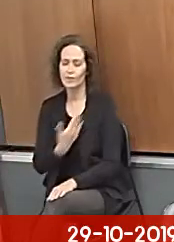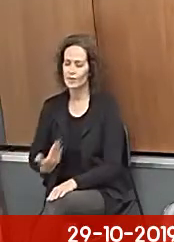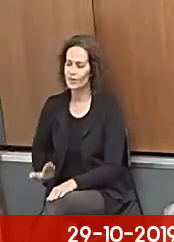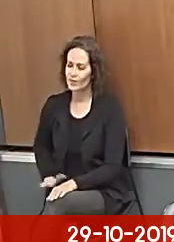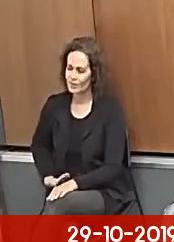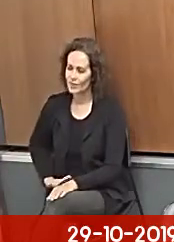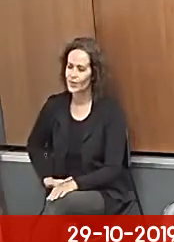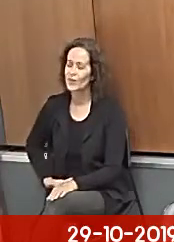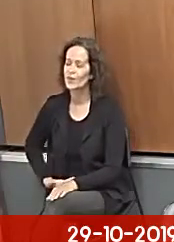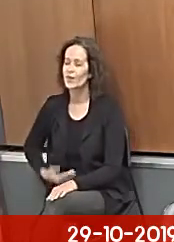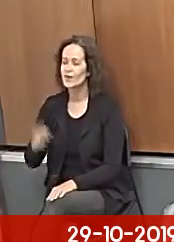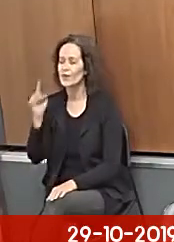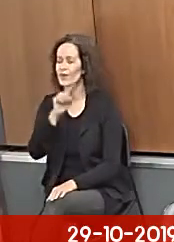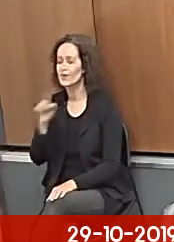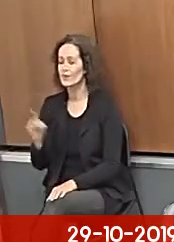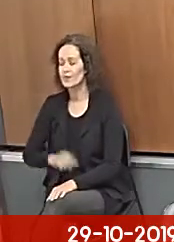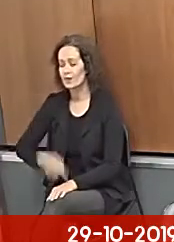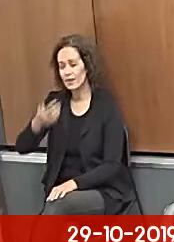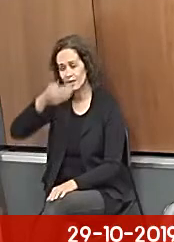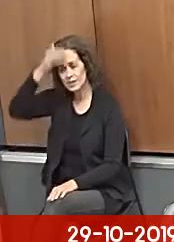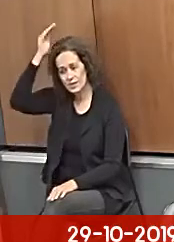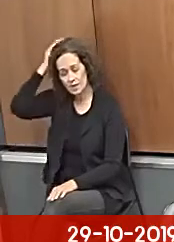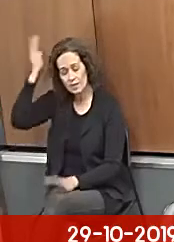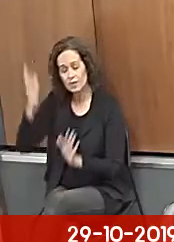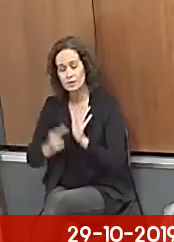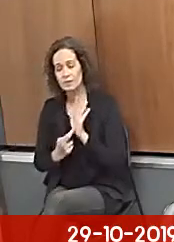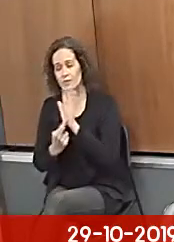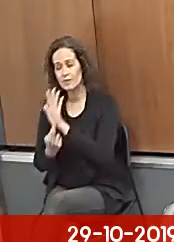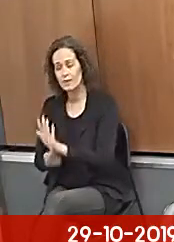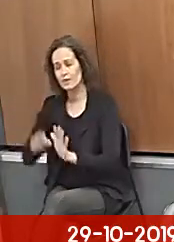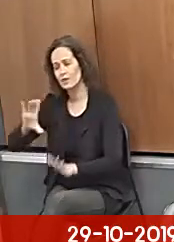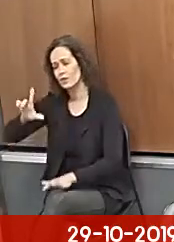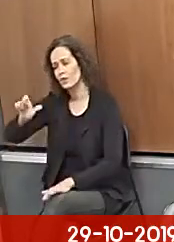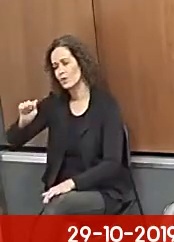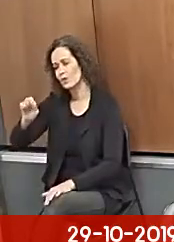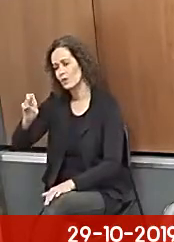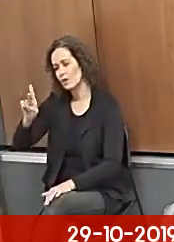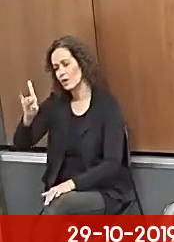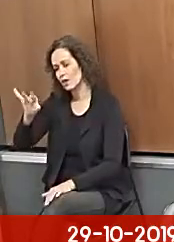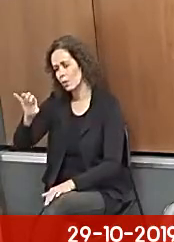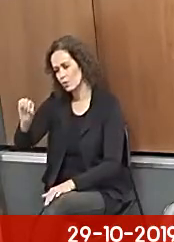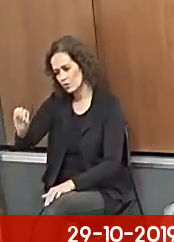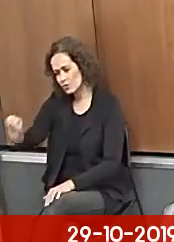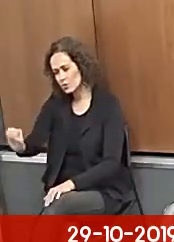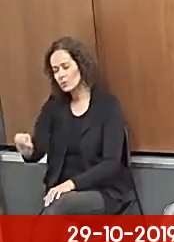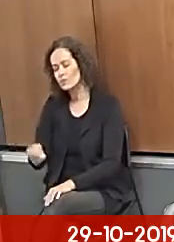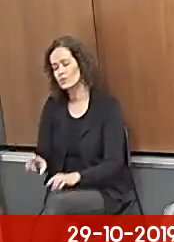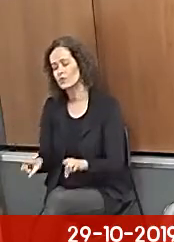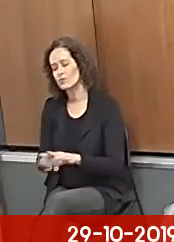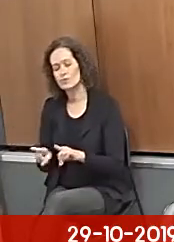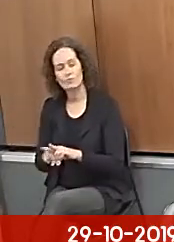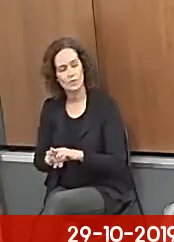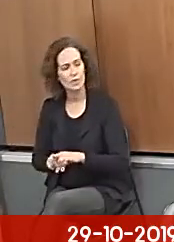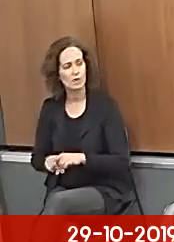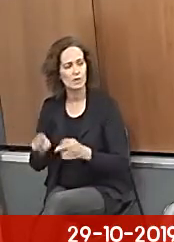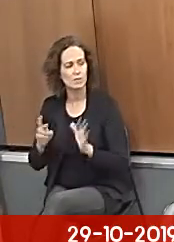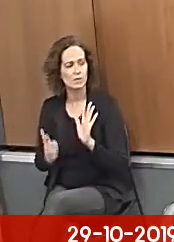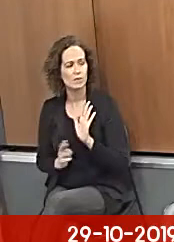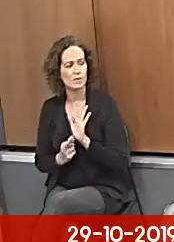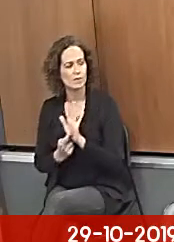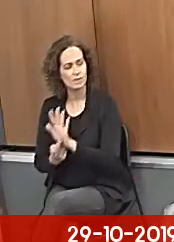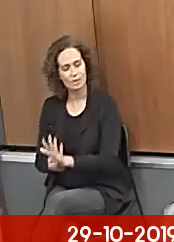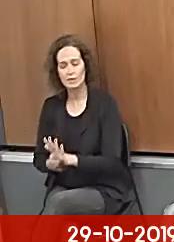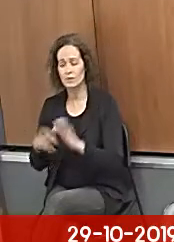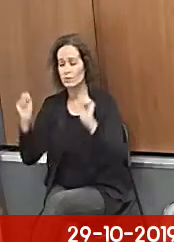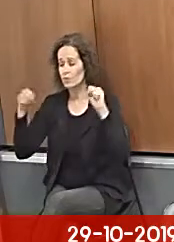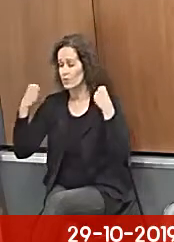representado pelo Cláudio Roberto Coelho, que é analista de políticas públicas para desporto e educação física, representando o seu José